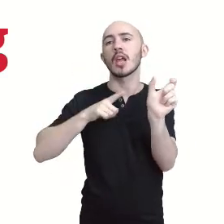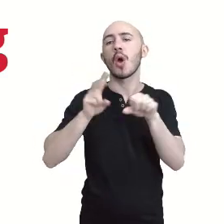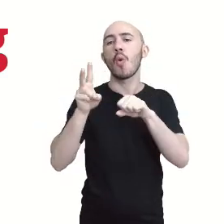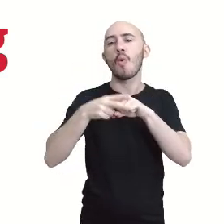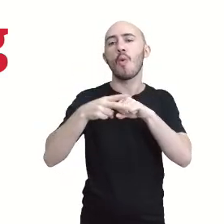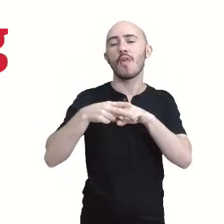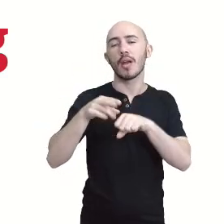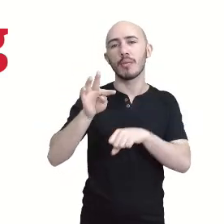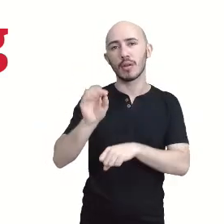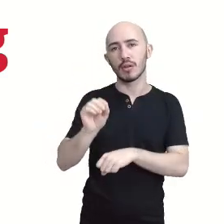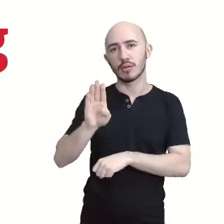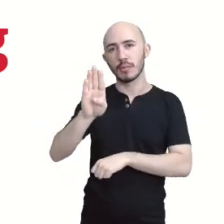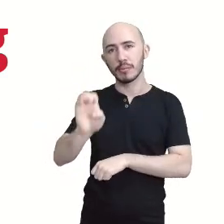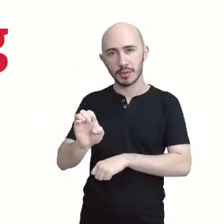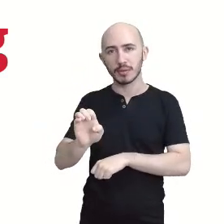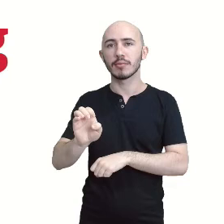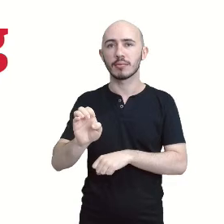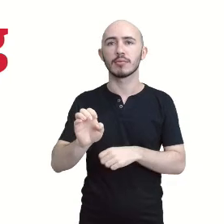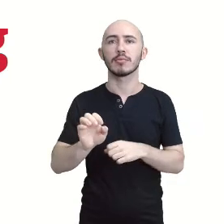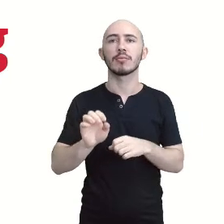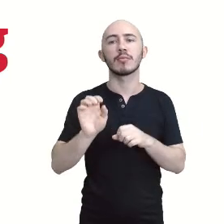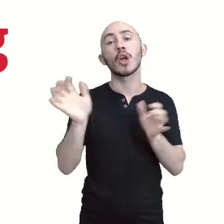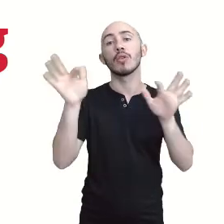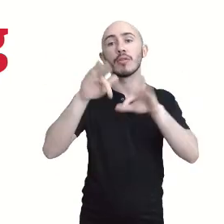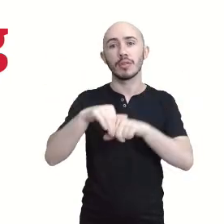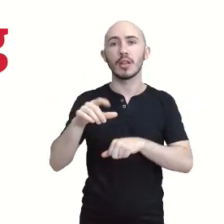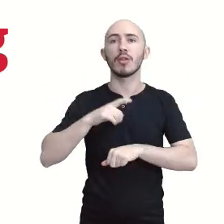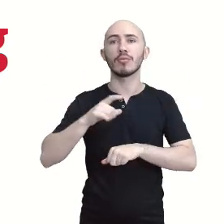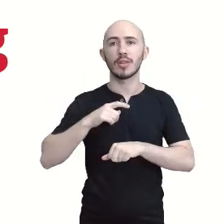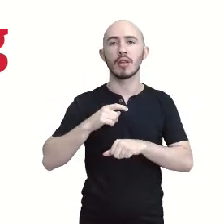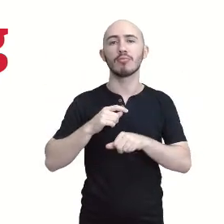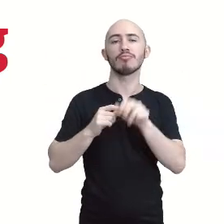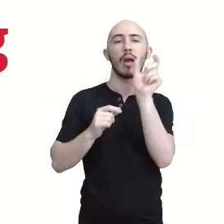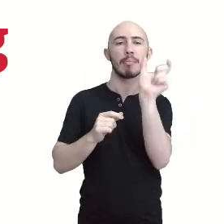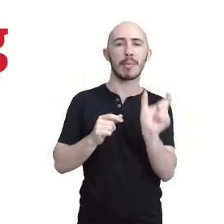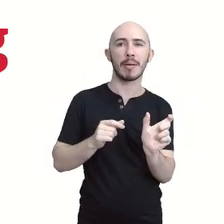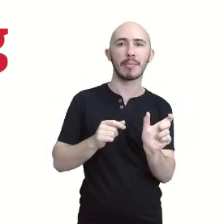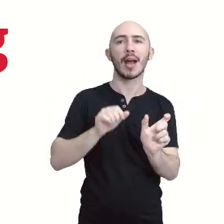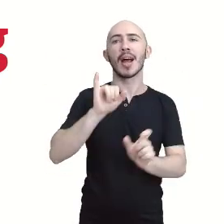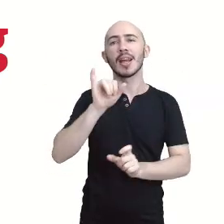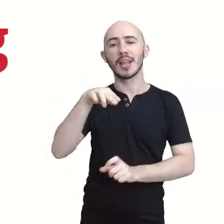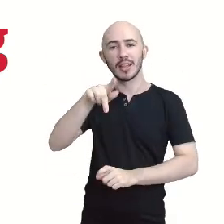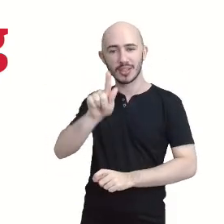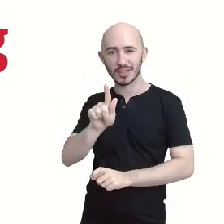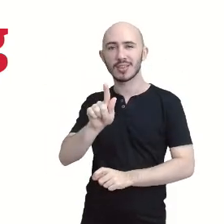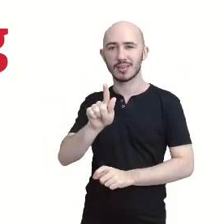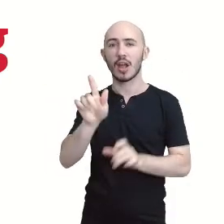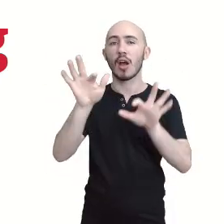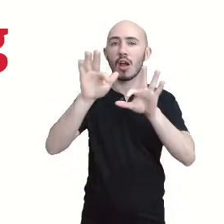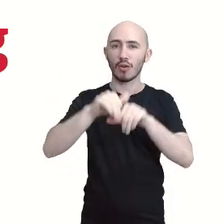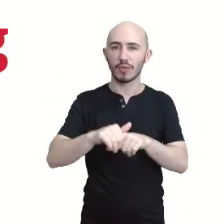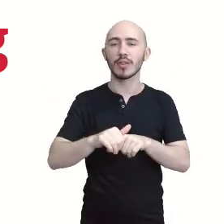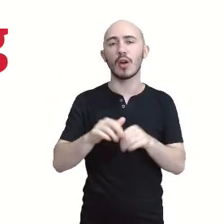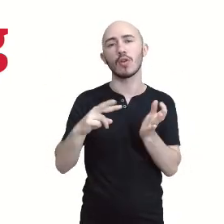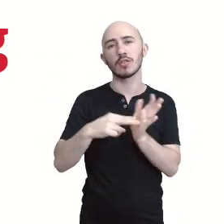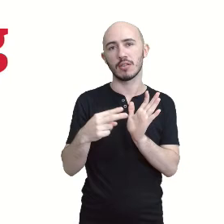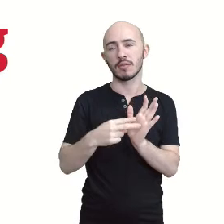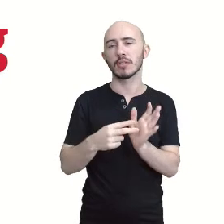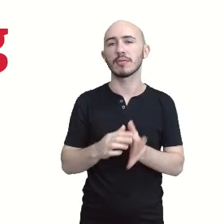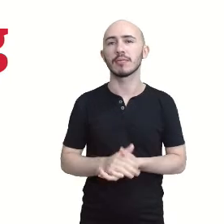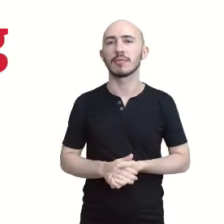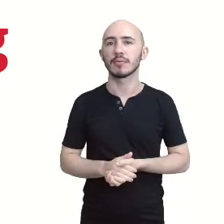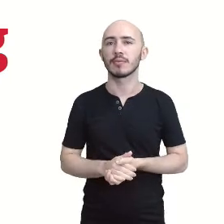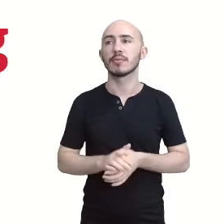as partículas que vão deixar claro a continuação. Quando eu estou no simple present, eu falo